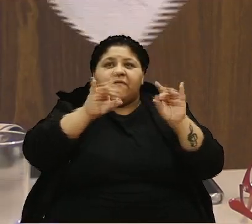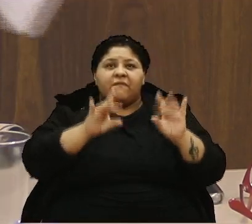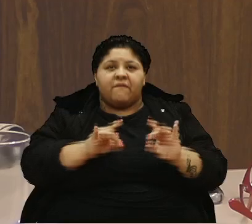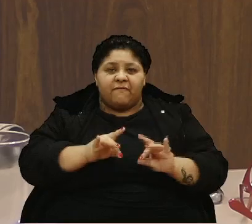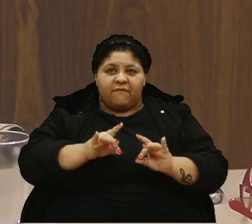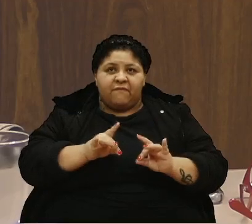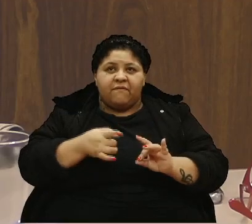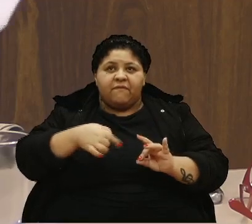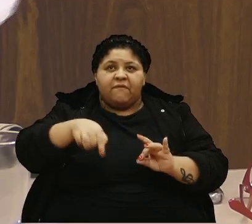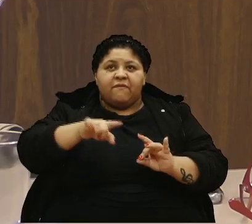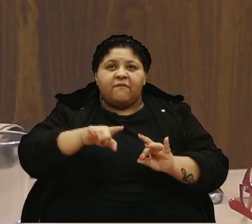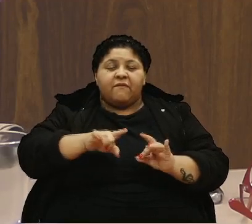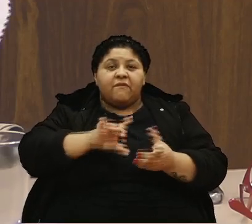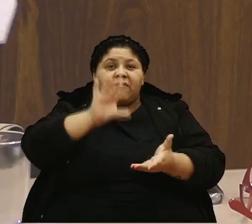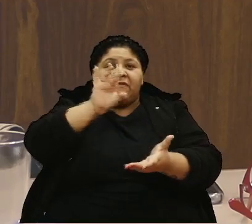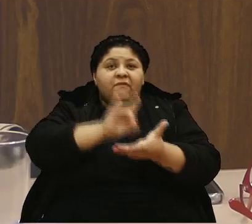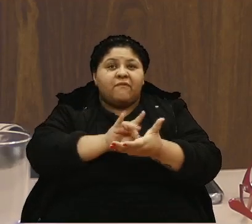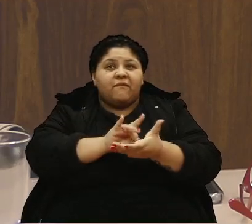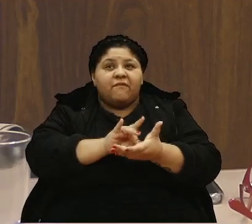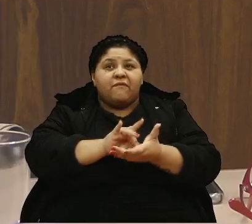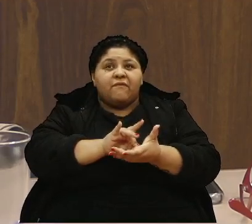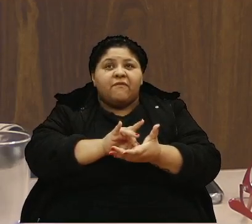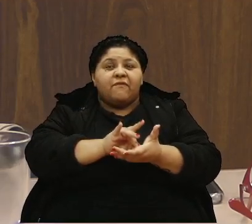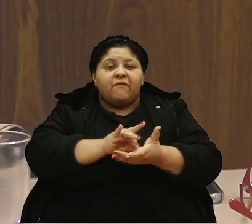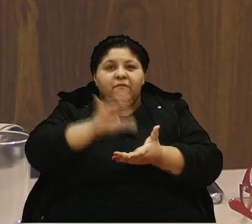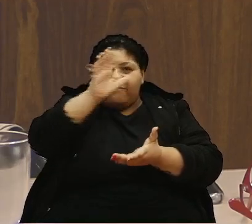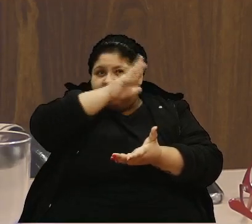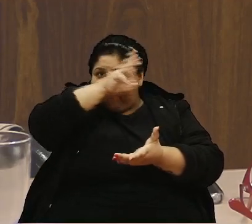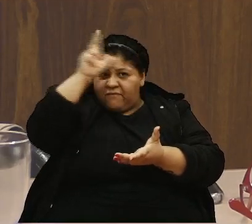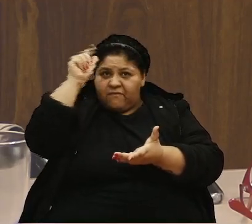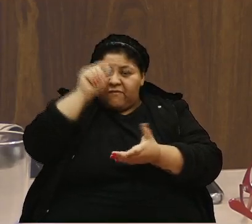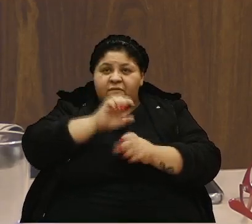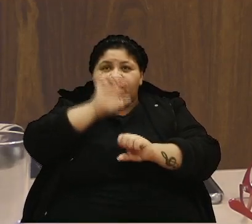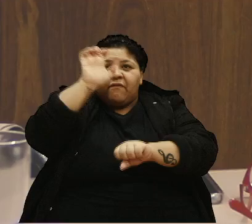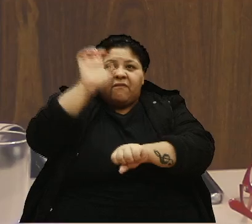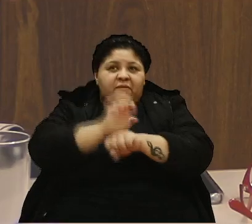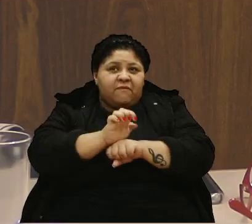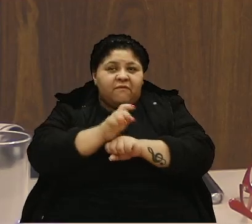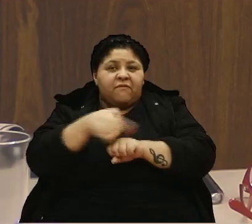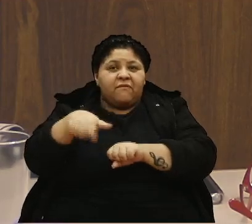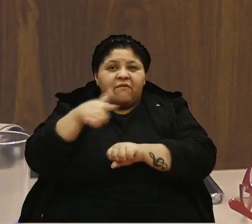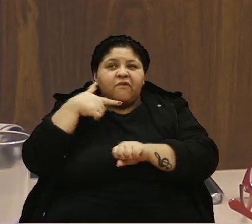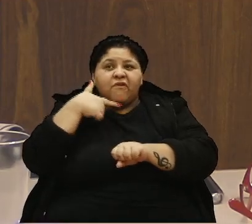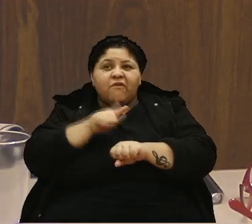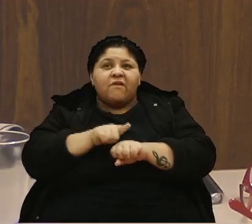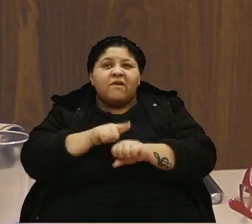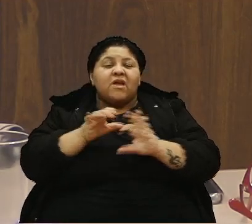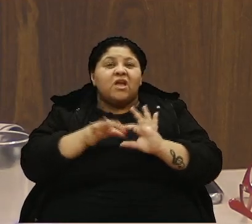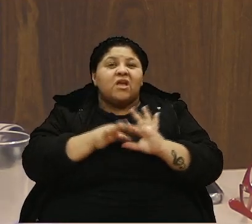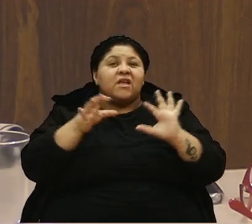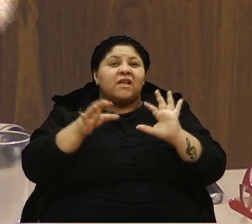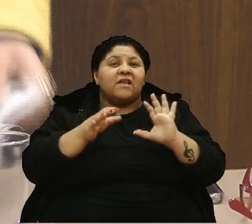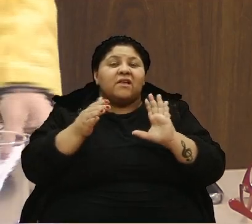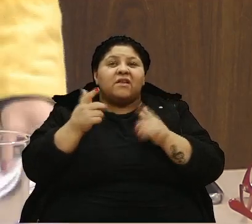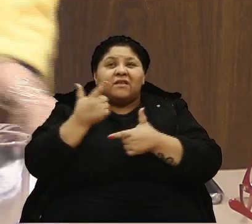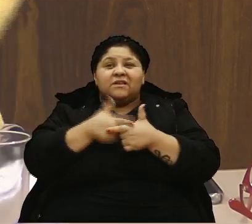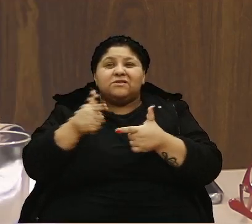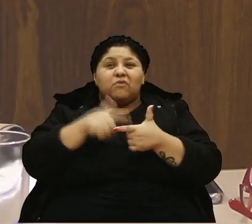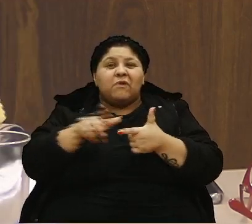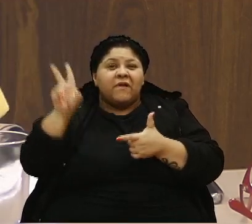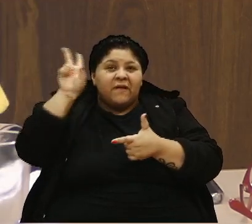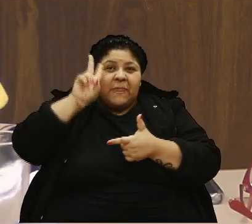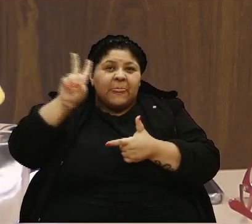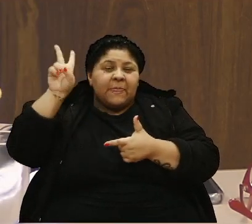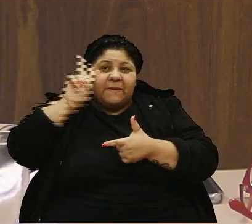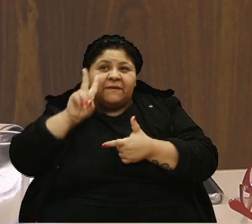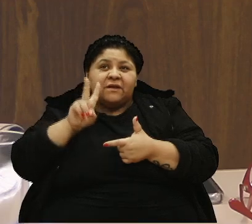para que sejam firmadas parcerias com os municípios e estados para a gente conseguir desafogar esse problema histórico,